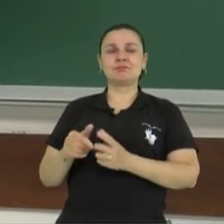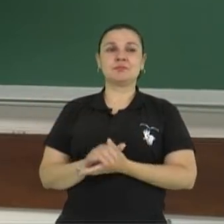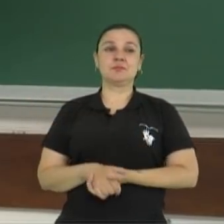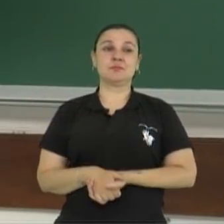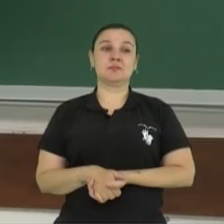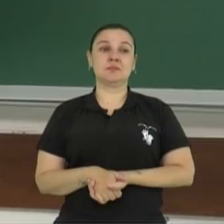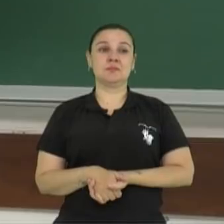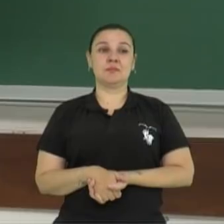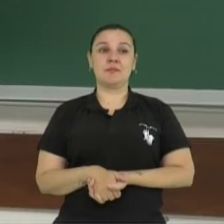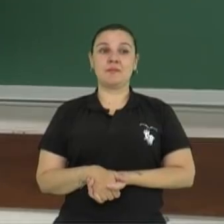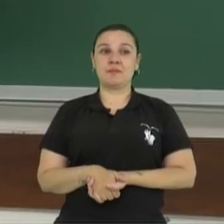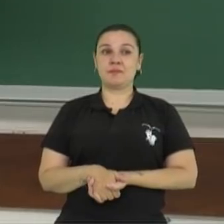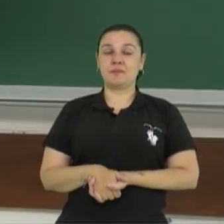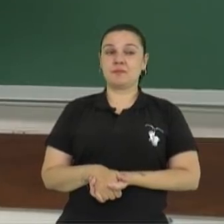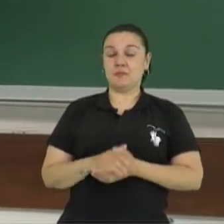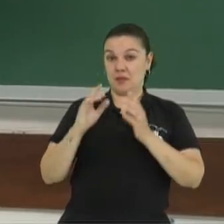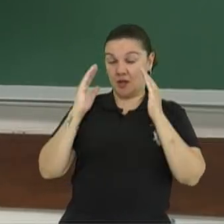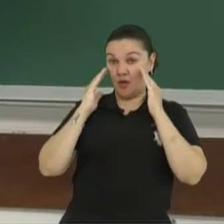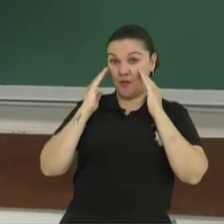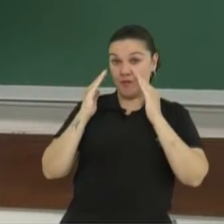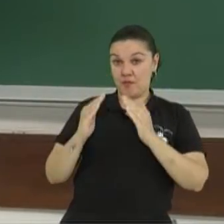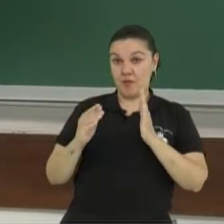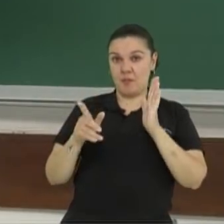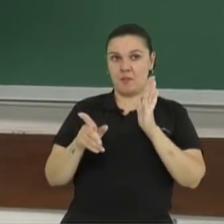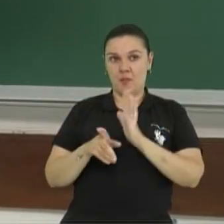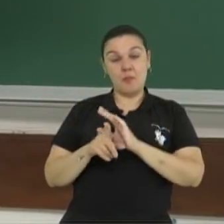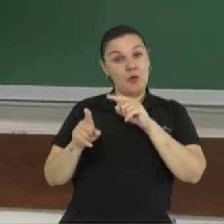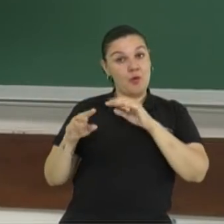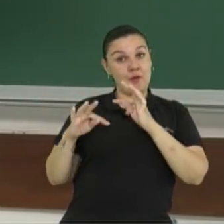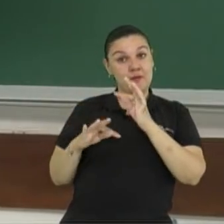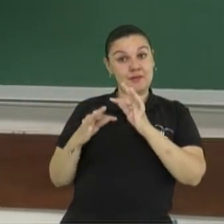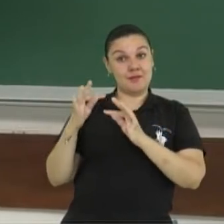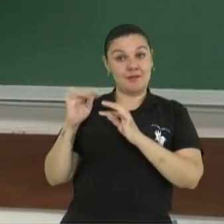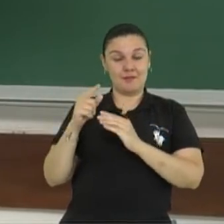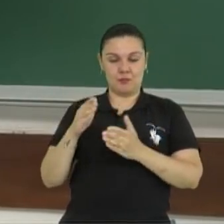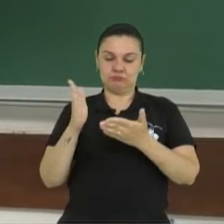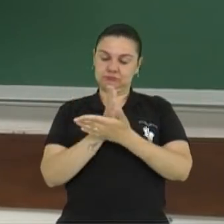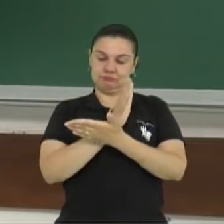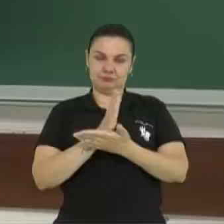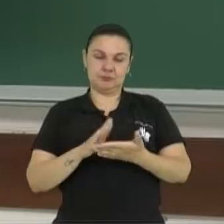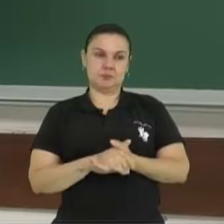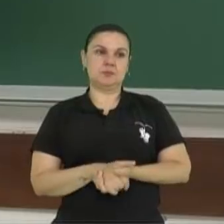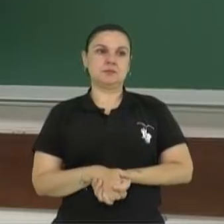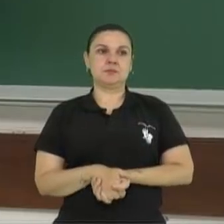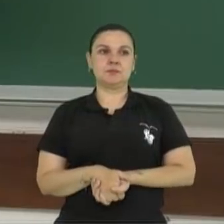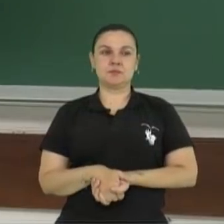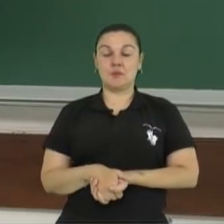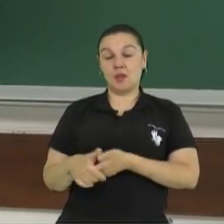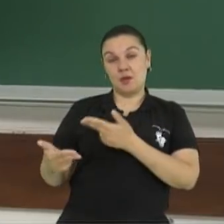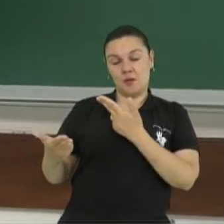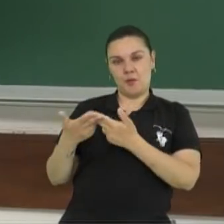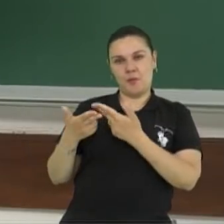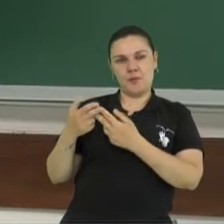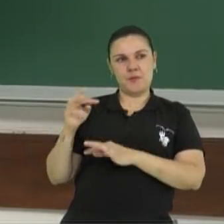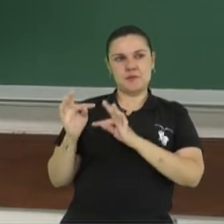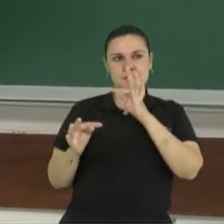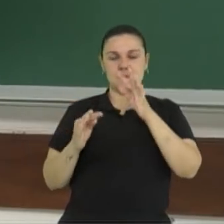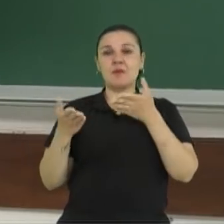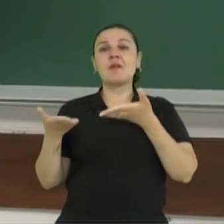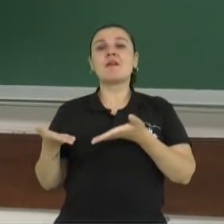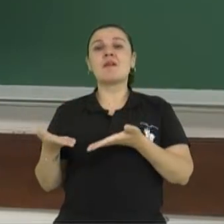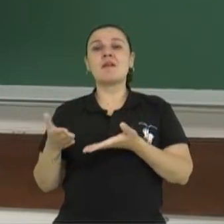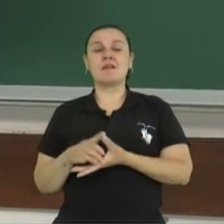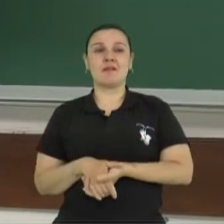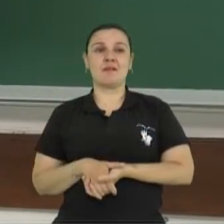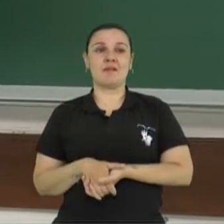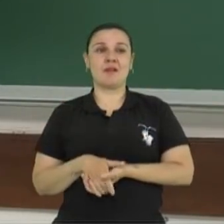Vamos lá. Então, do ponto de vista tecnológico, essa divisão, tá? Do uso da tecnologia. Quem são as